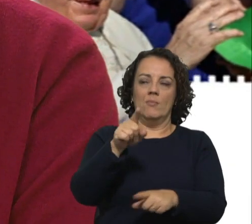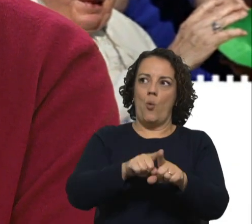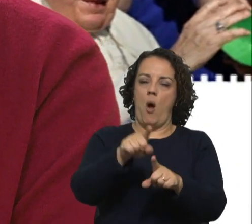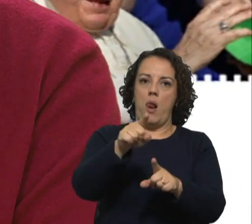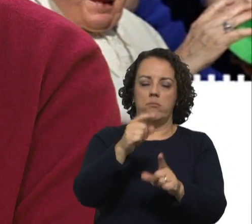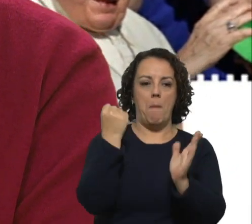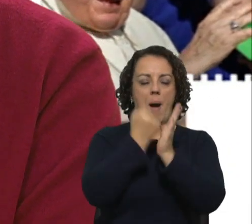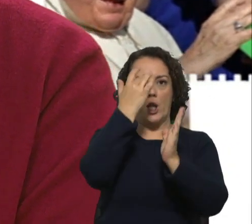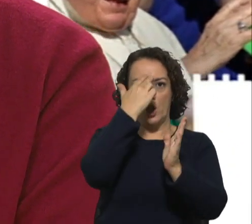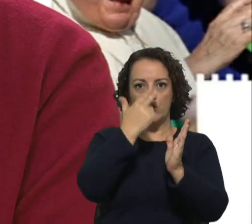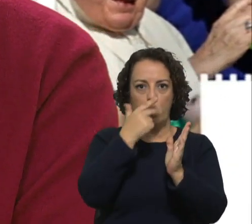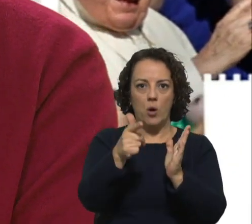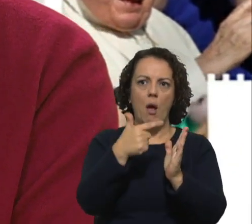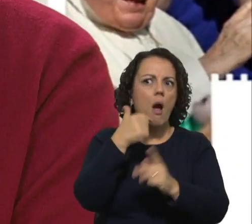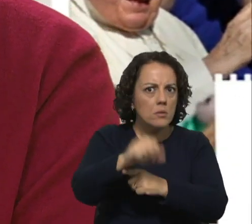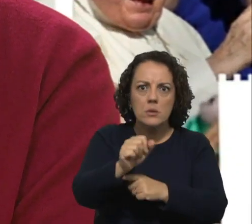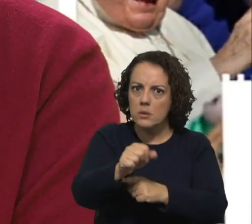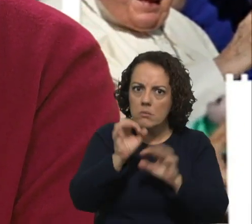Sim, completamente.